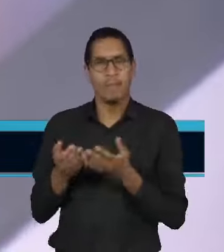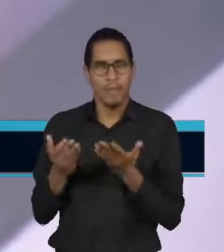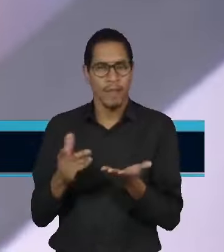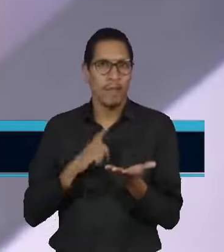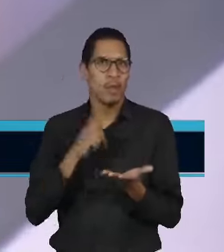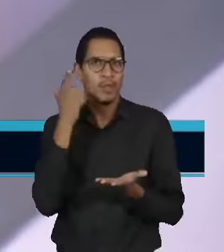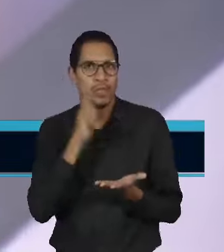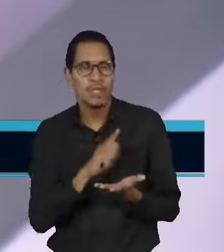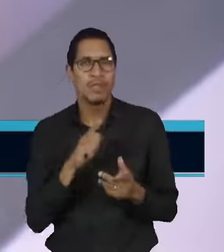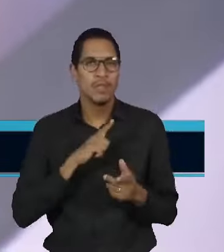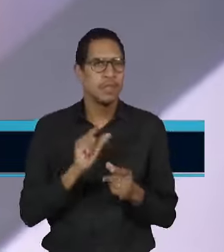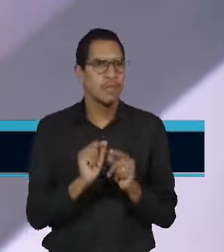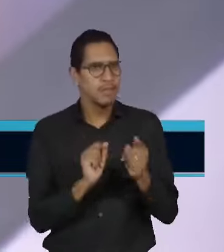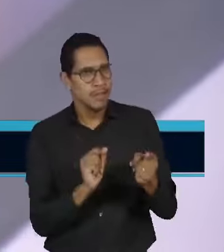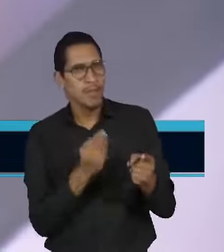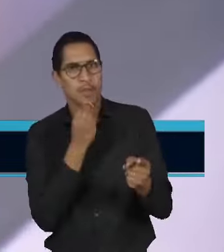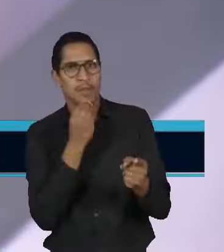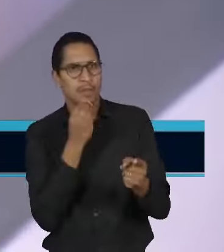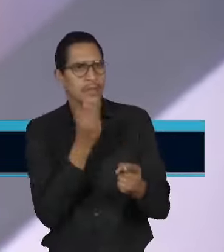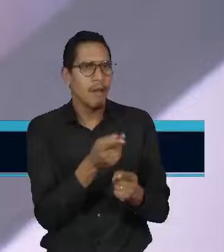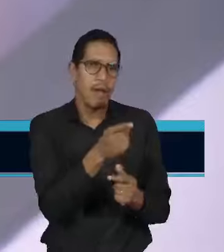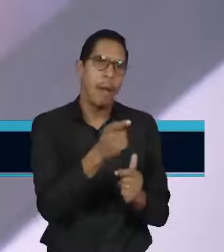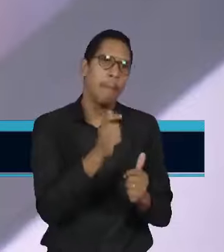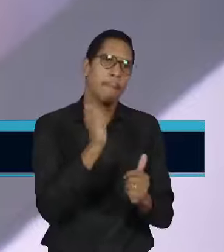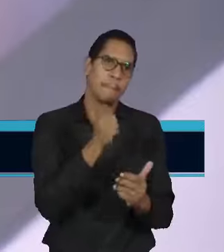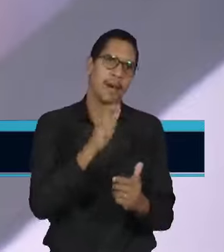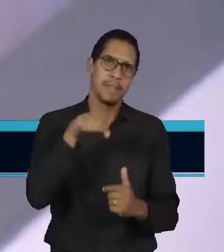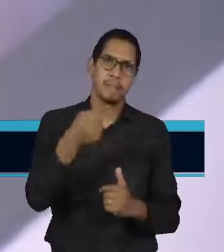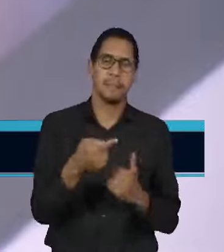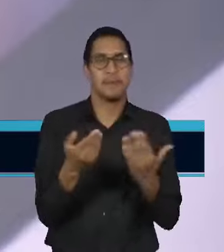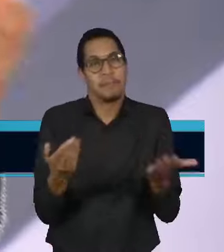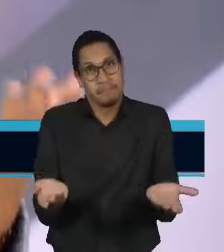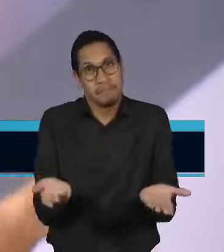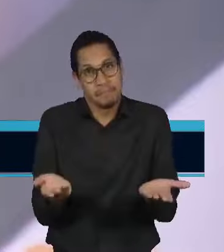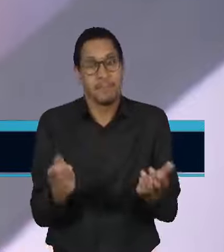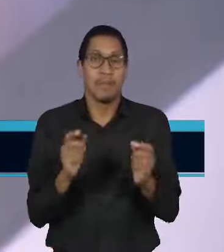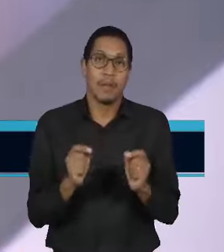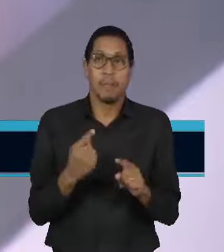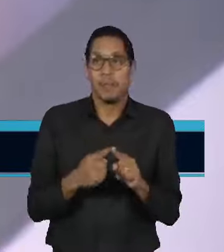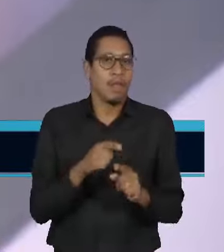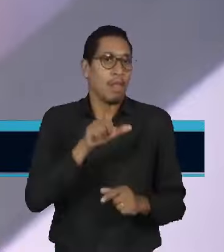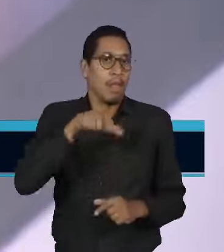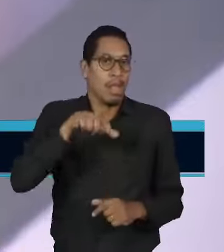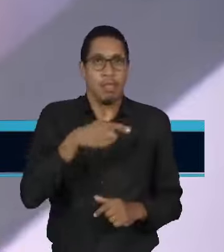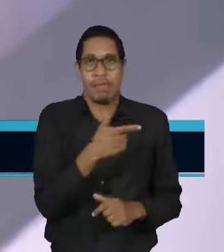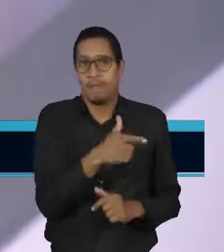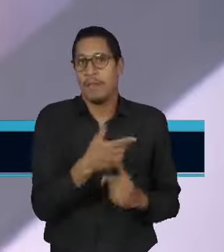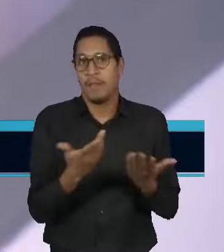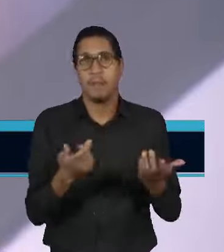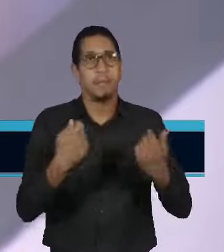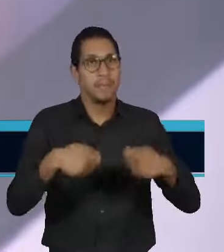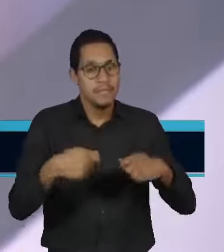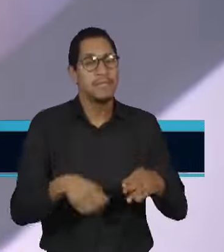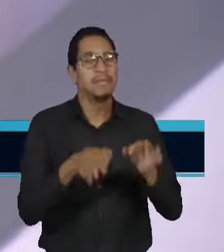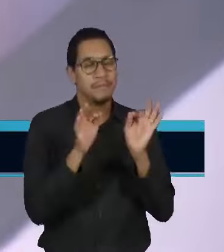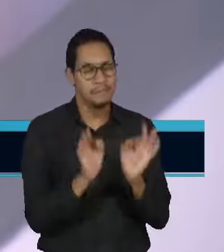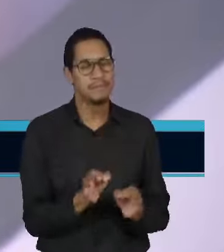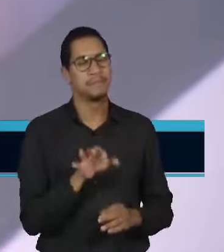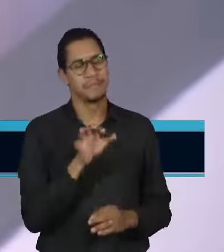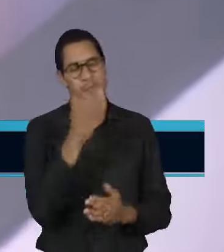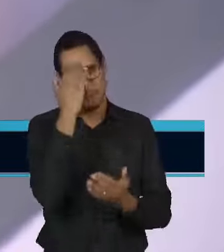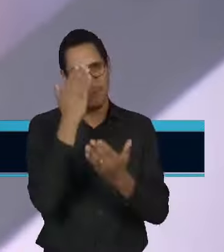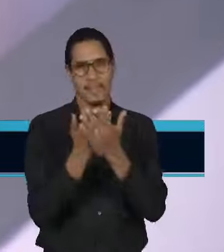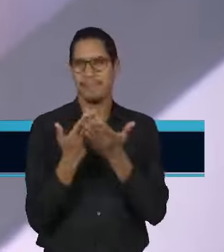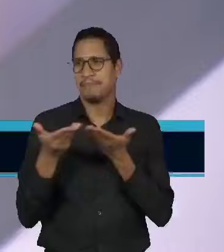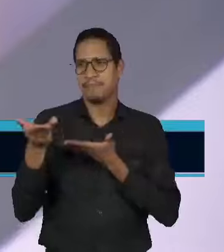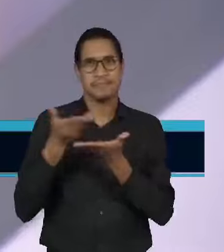para conseguir liberar para as pessoas que conseguem pagar só no final do mês. Às vezes porque não tem cartão de crédito e precisa, de fato, dessa